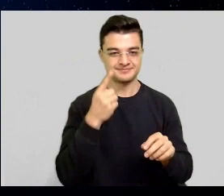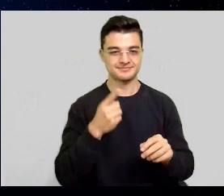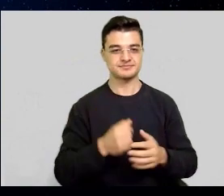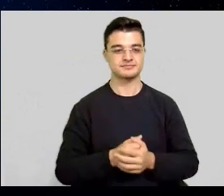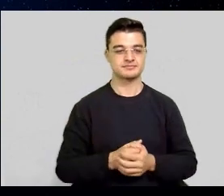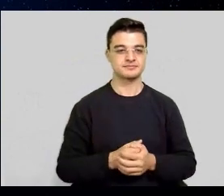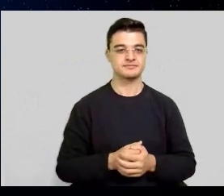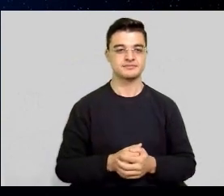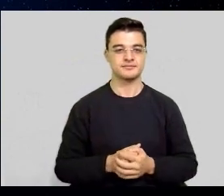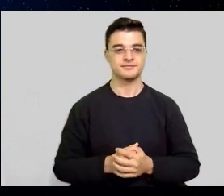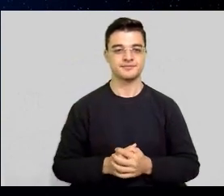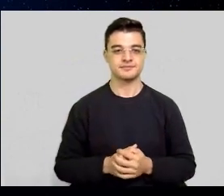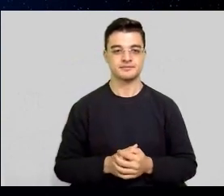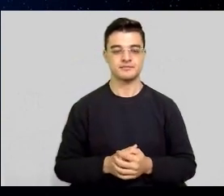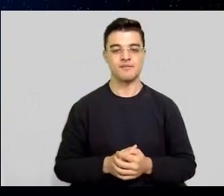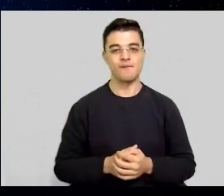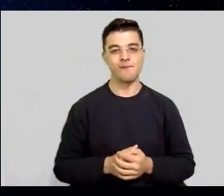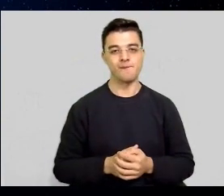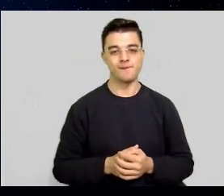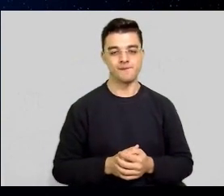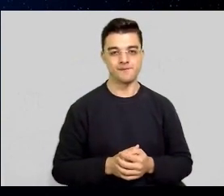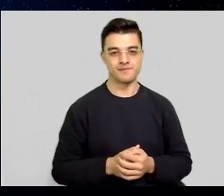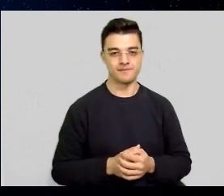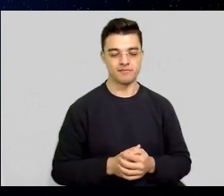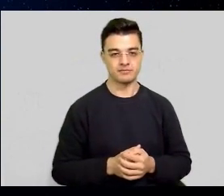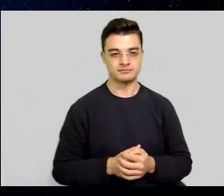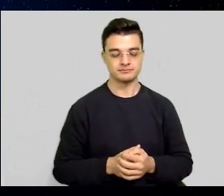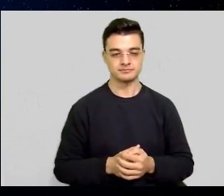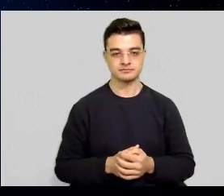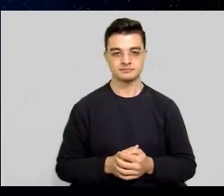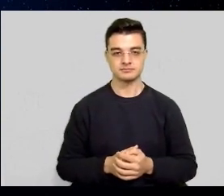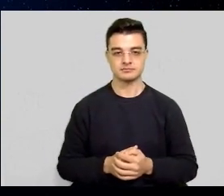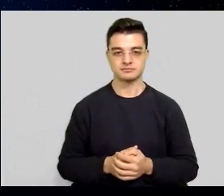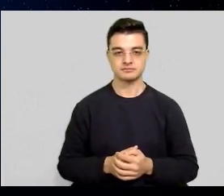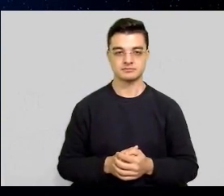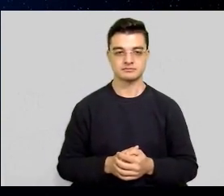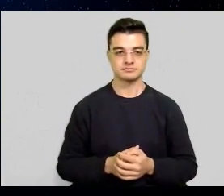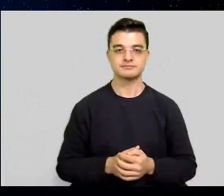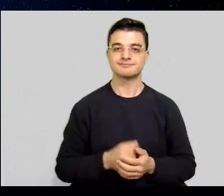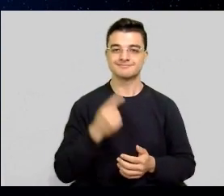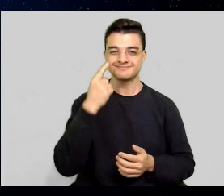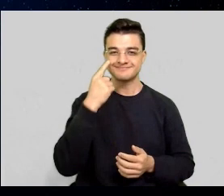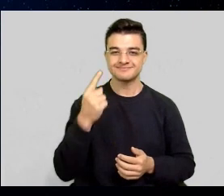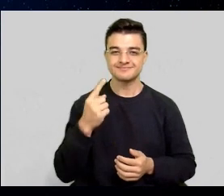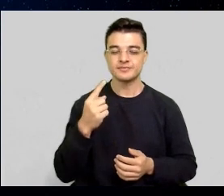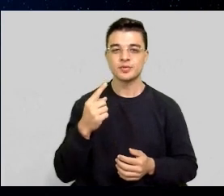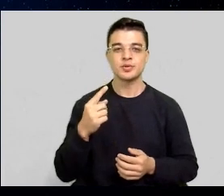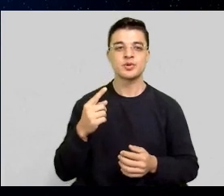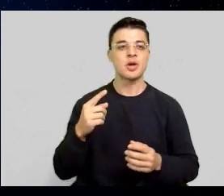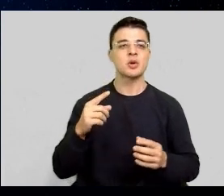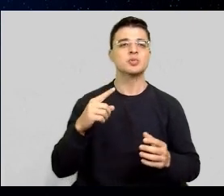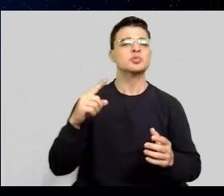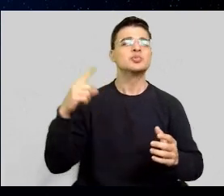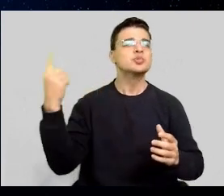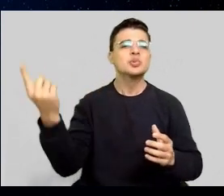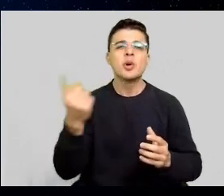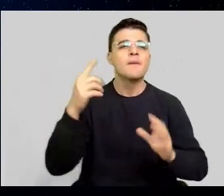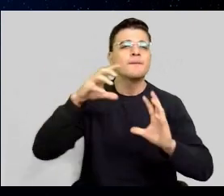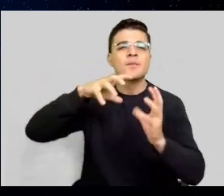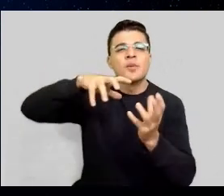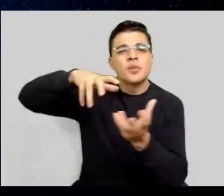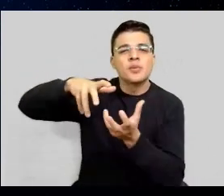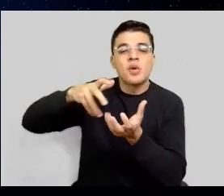passar aqui. Conectou, conectou? Aqui, ó. O mundo começa pelo porquê. E por que que esse é um dos temas